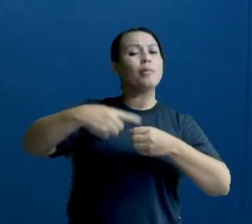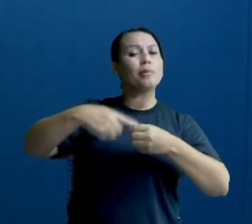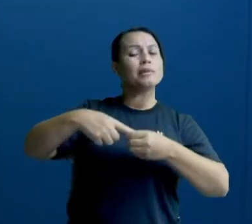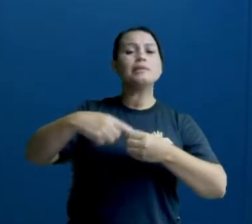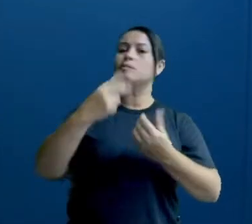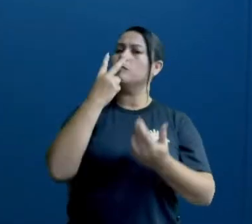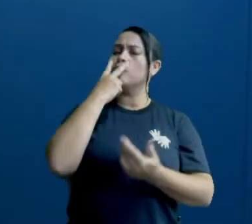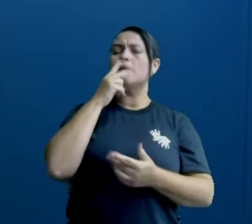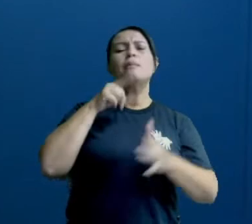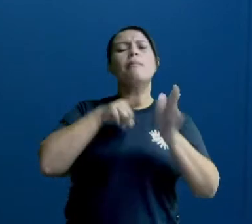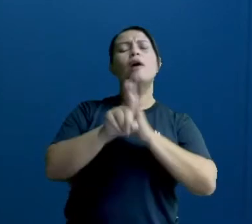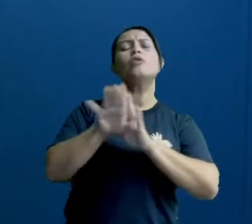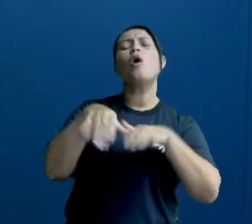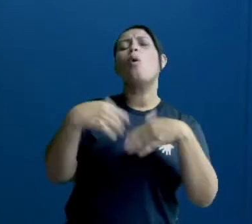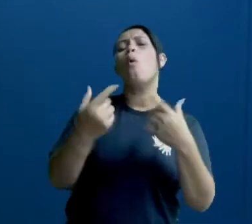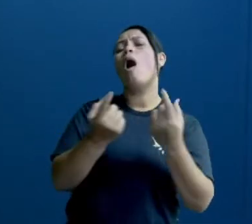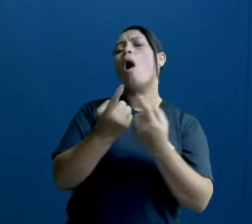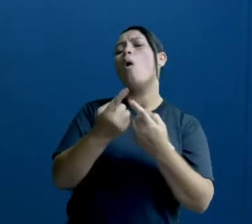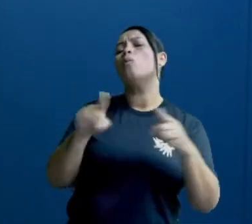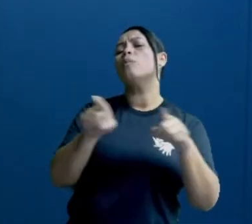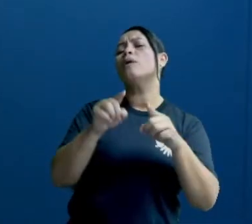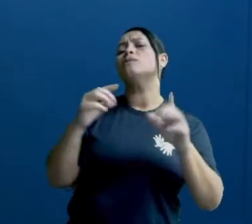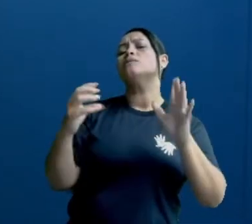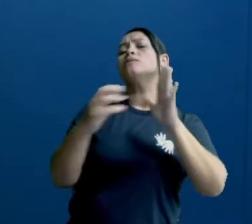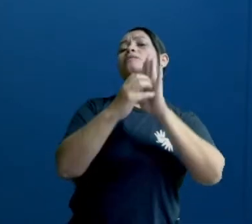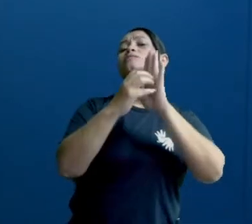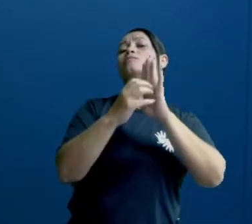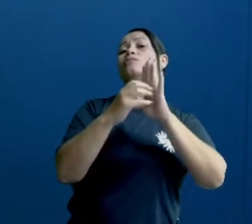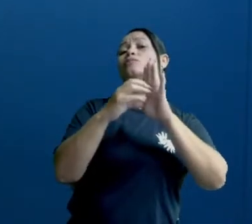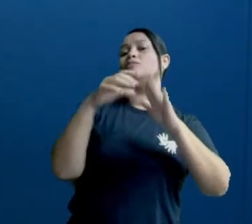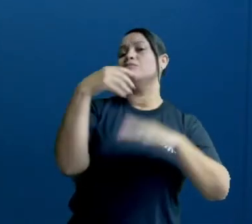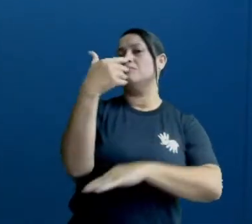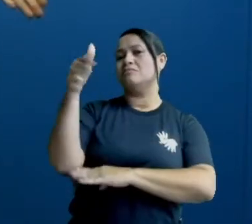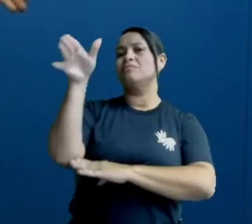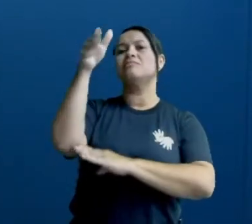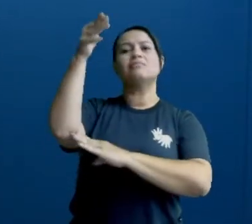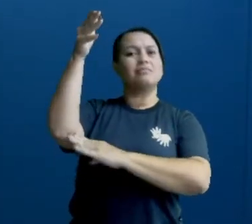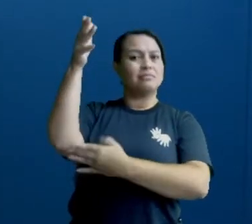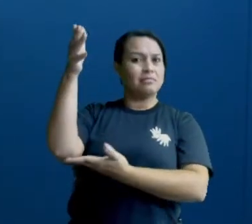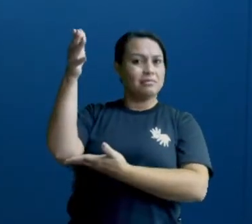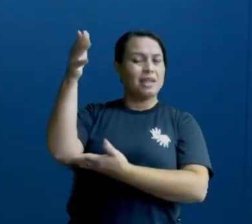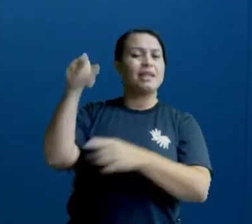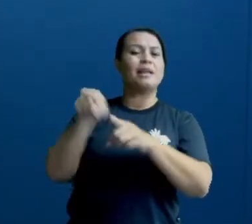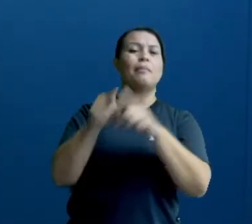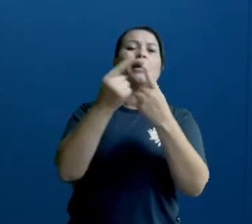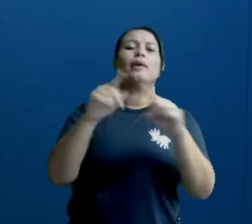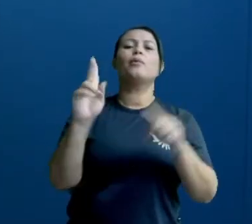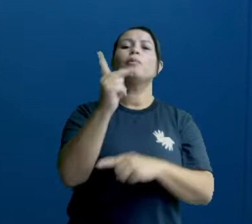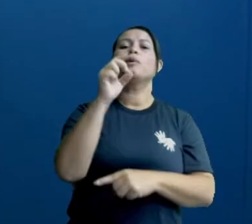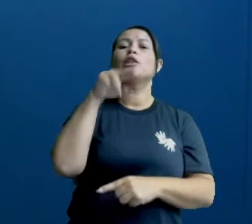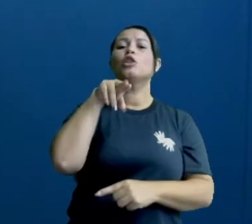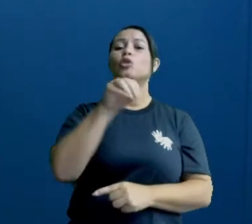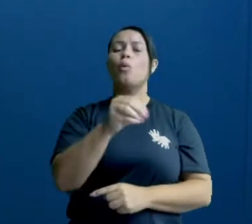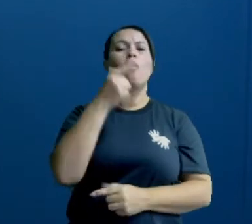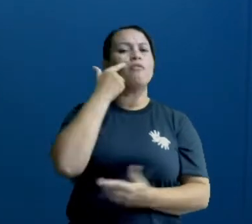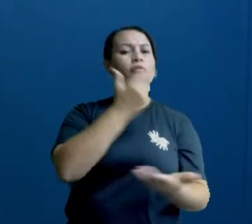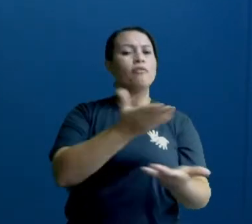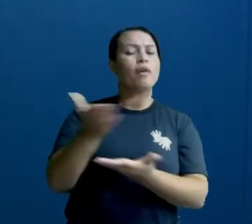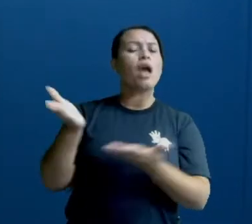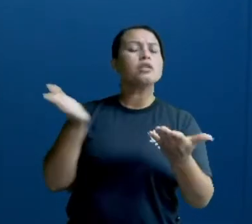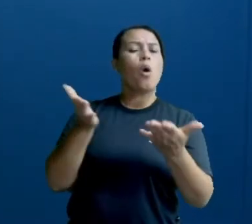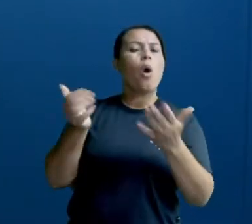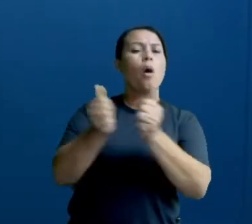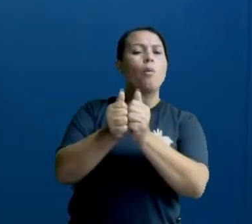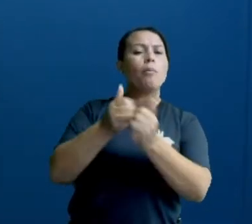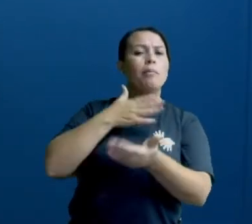alguém perguntar quais são os símbolos do nosso município, aí você diz a bandeira e o hino. Agora acompanha